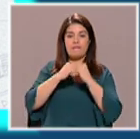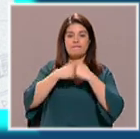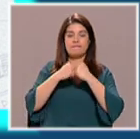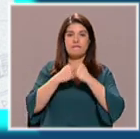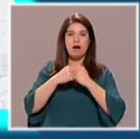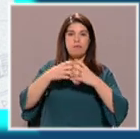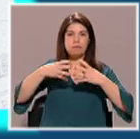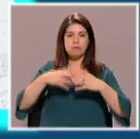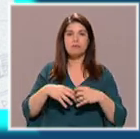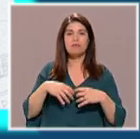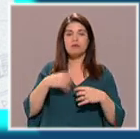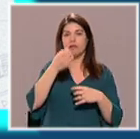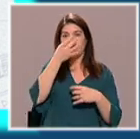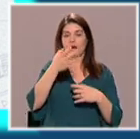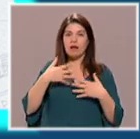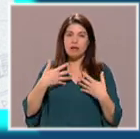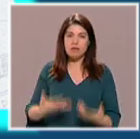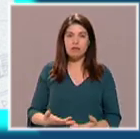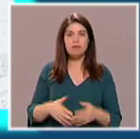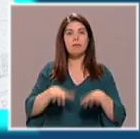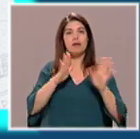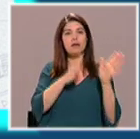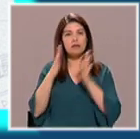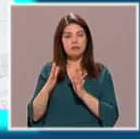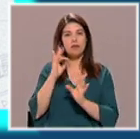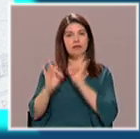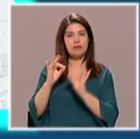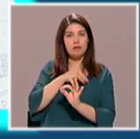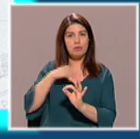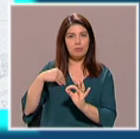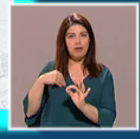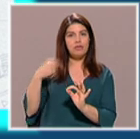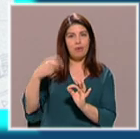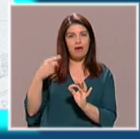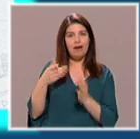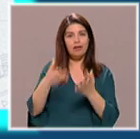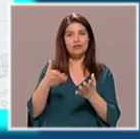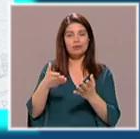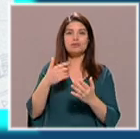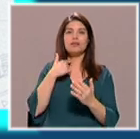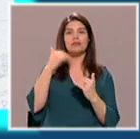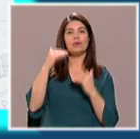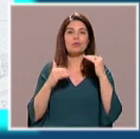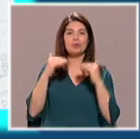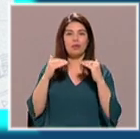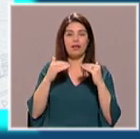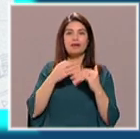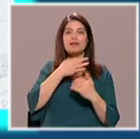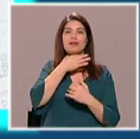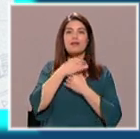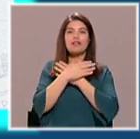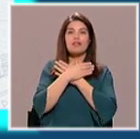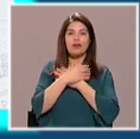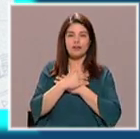permanente. Felizmente, há tratamentos médicos que ajudam a reativar a atividade da tiroide e repor o ritmo metabólico normal no